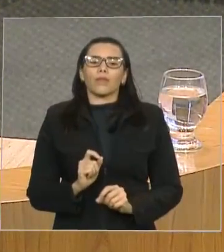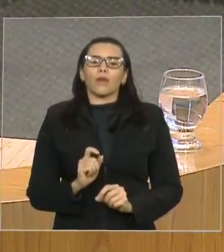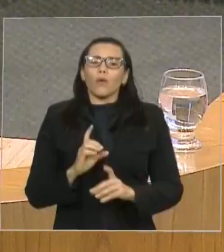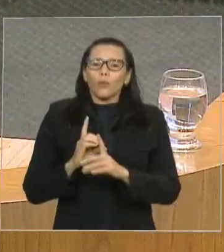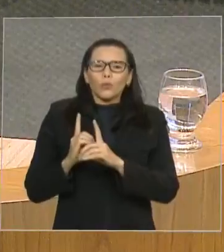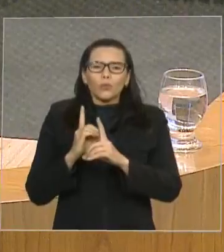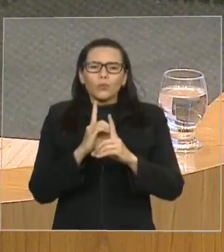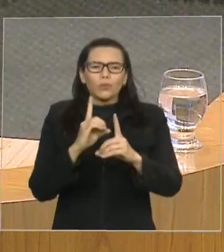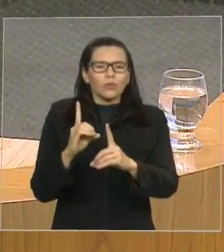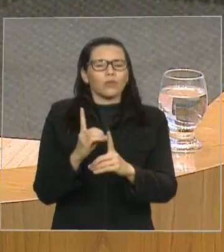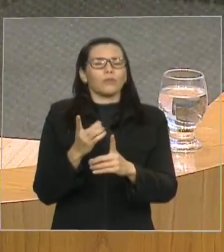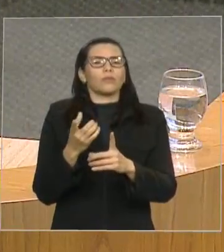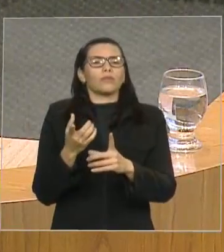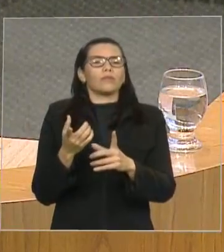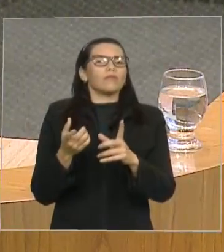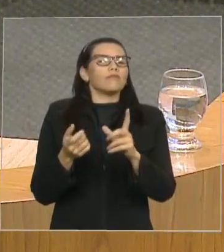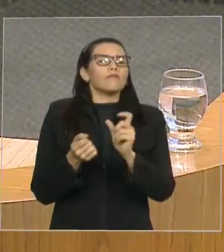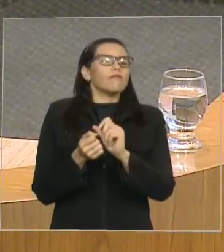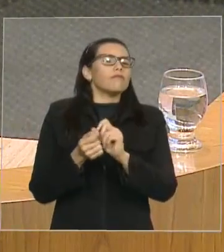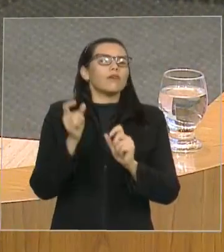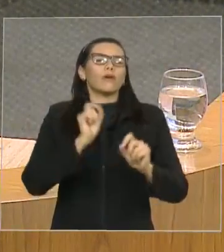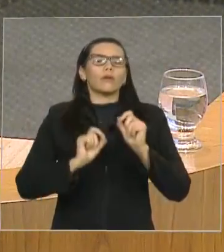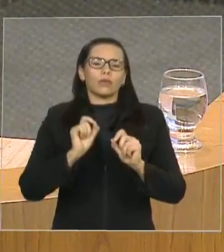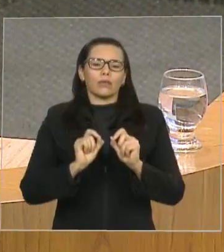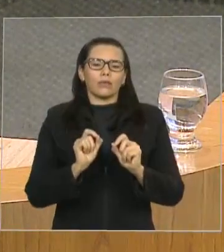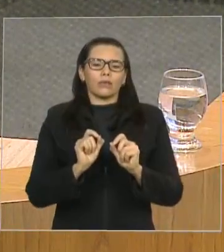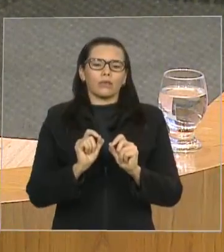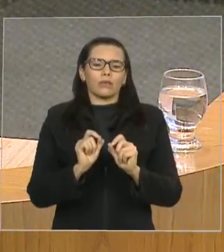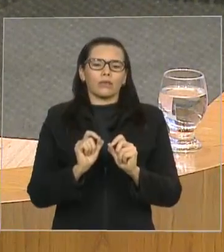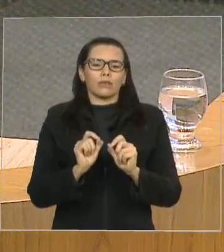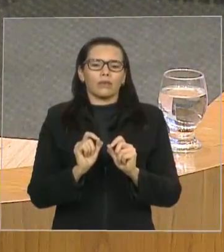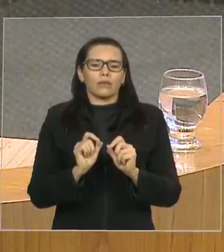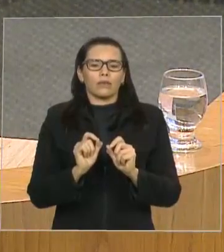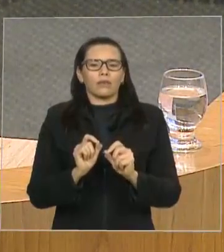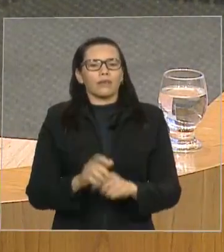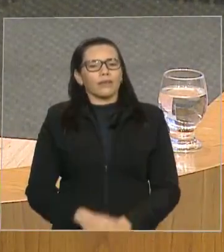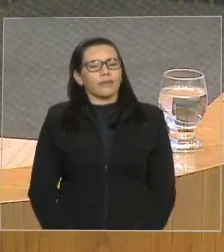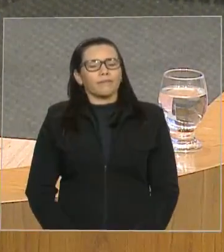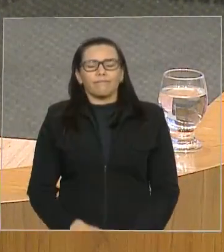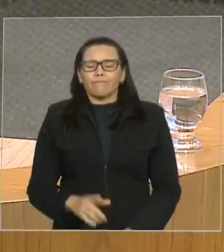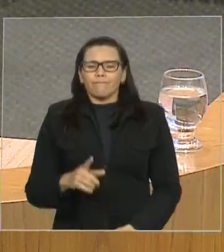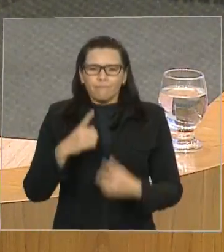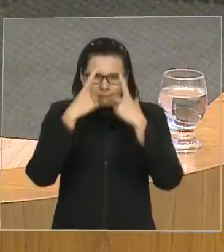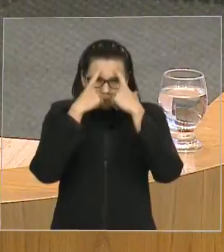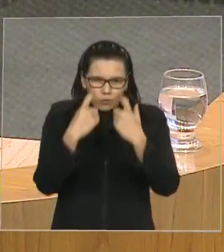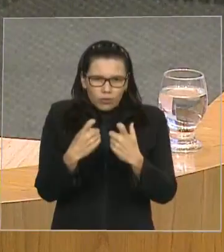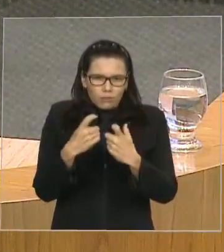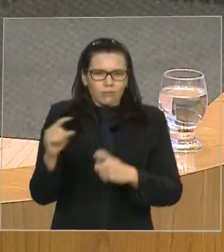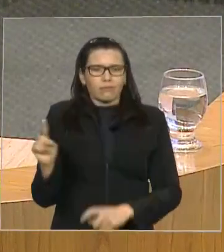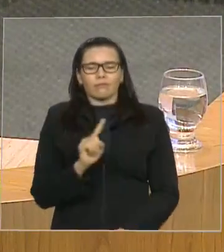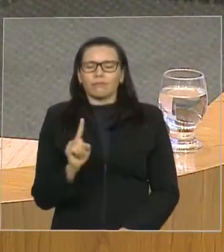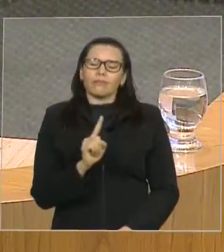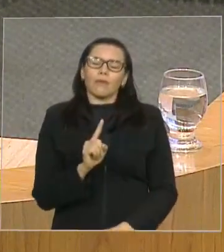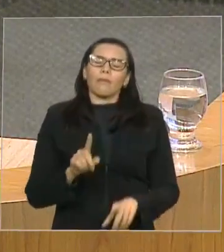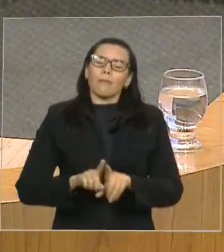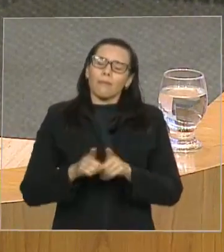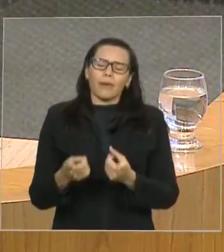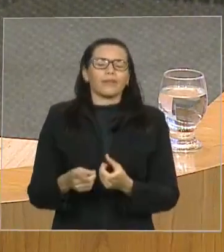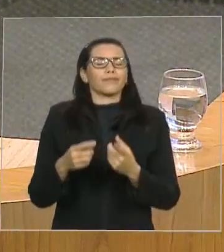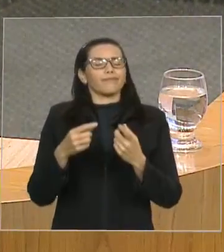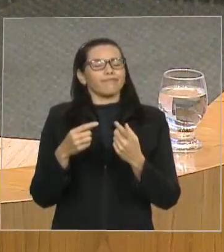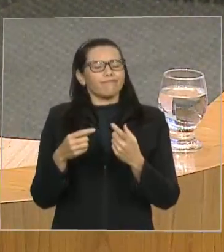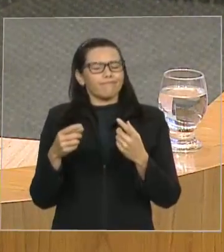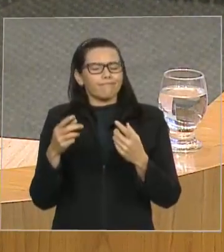bem a lição. Reagem ensinando e testemunhando a mensagem do amor. É essa mensagem que